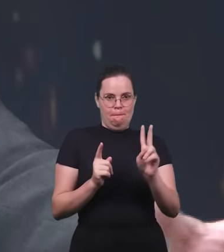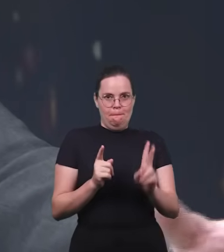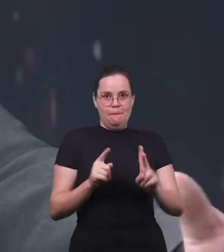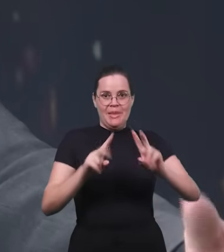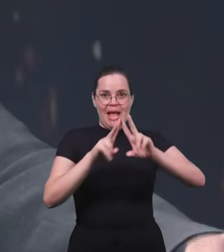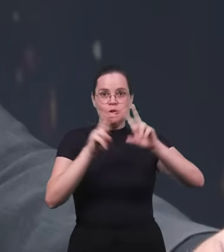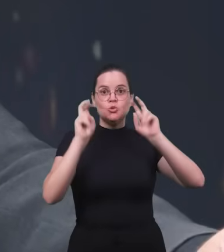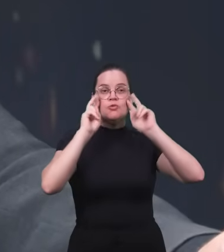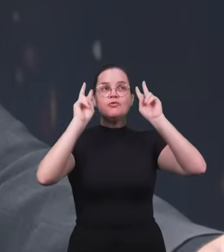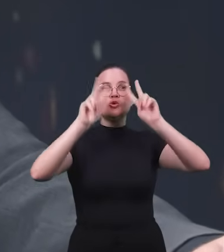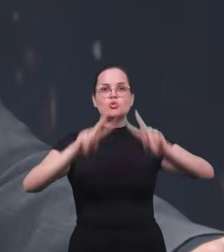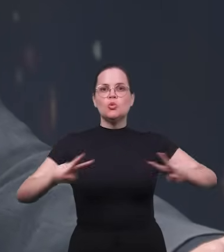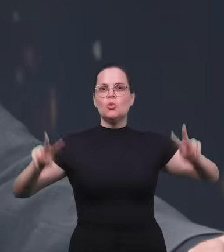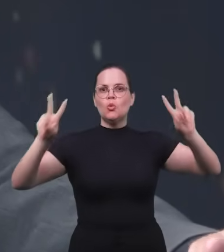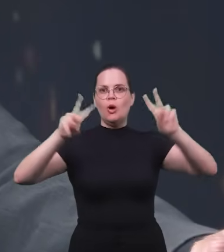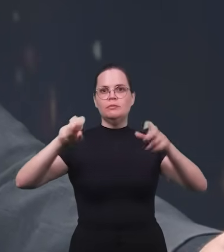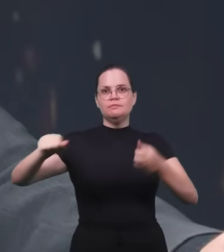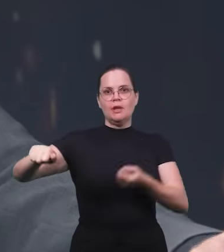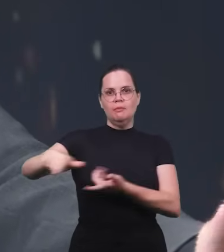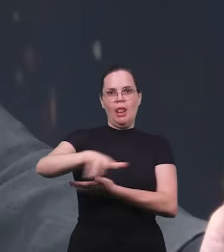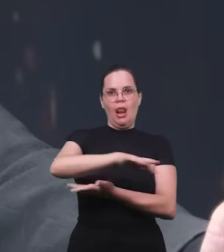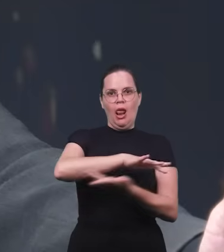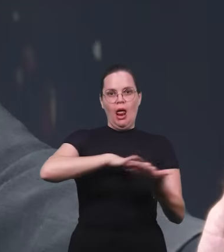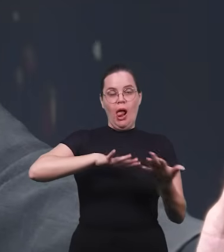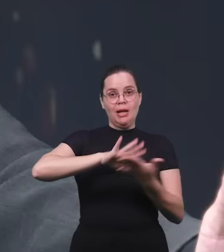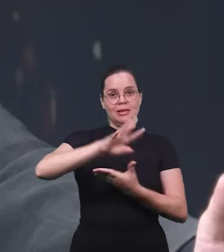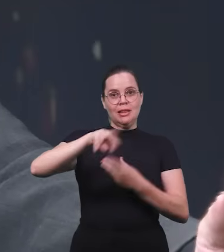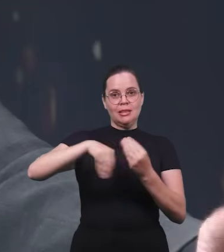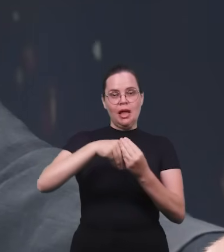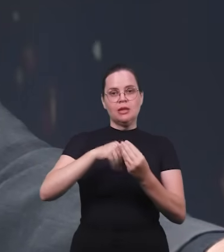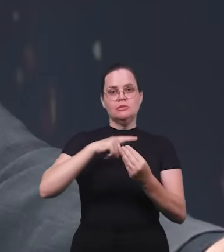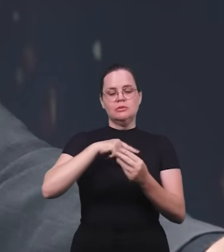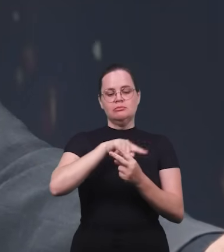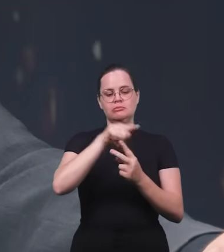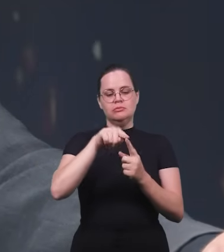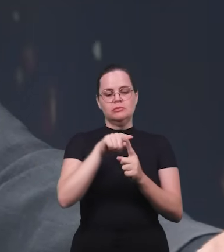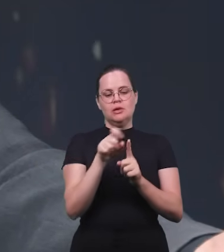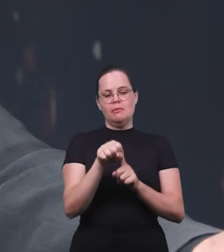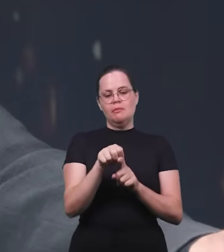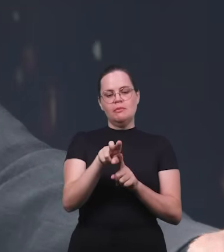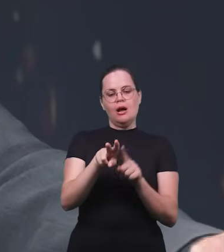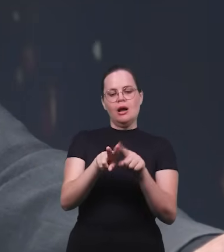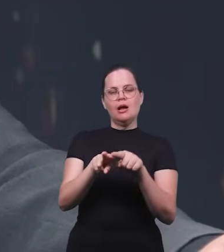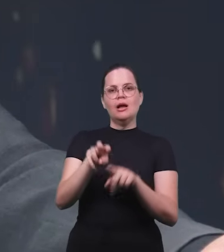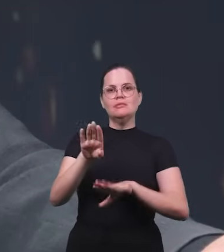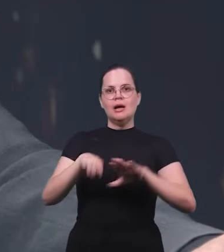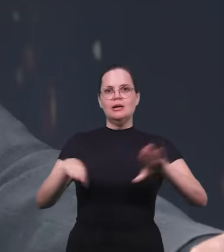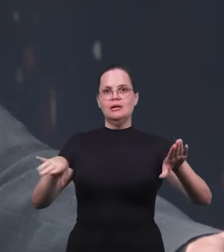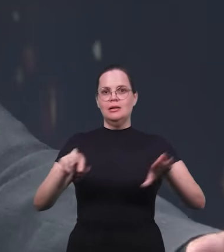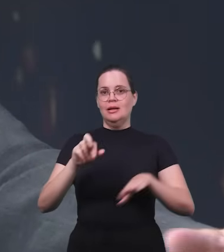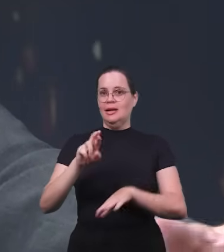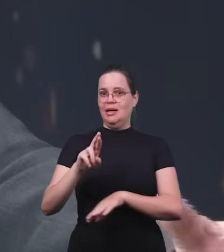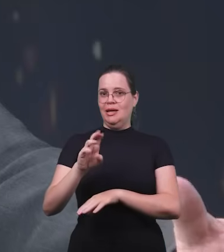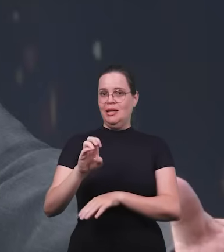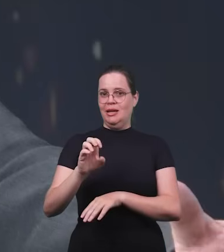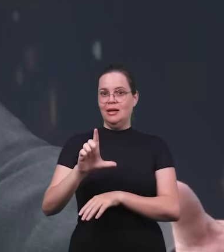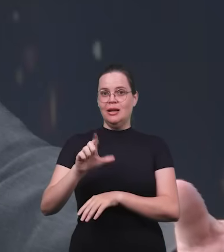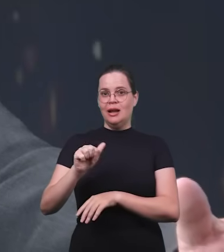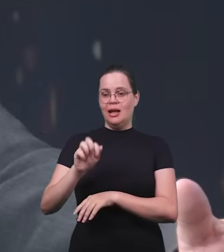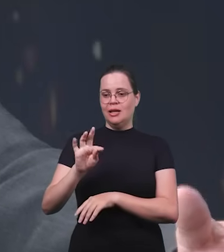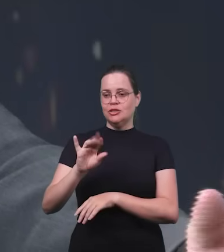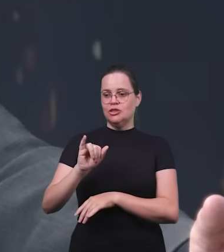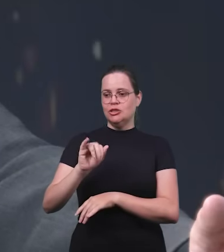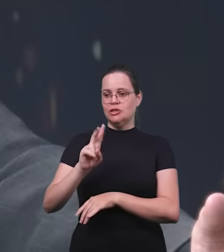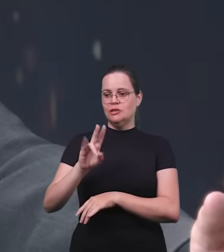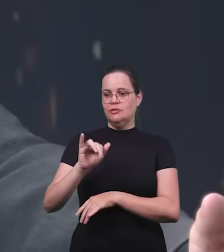mundo macroscópico, dentro de todo o universo, nós temos a relatividade, que ela também vai começar a moldar